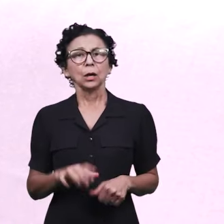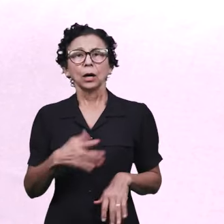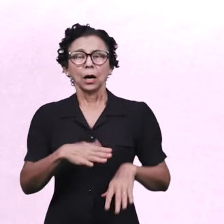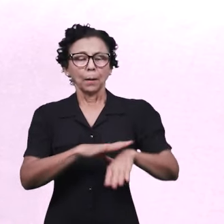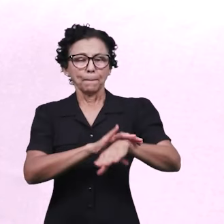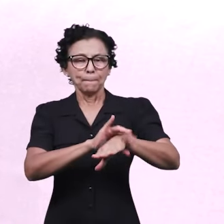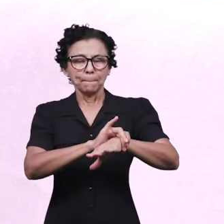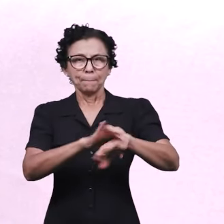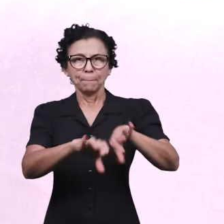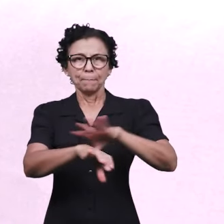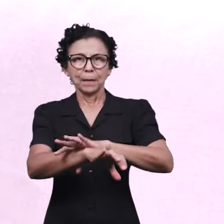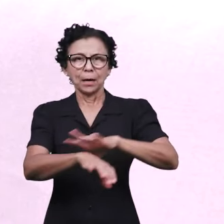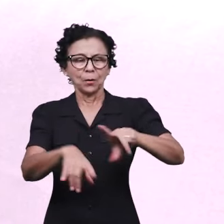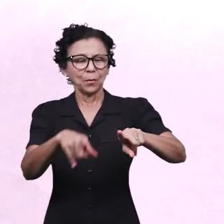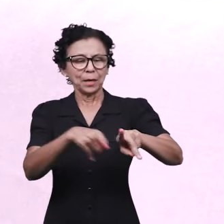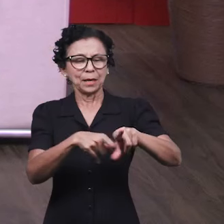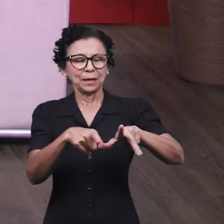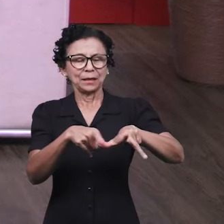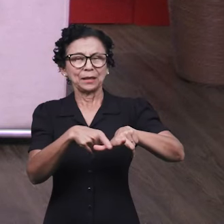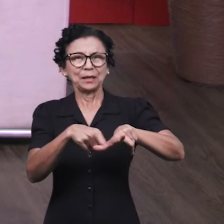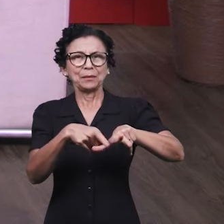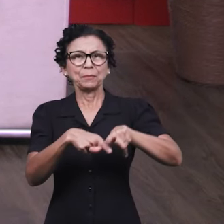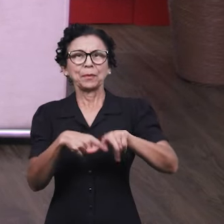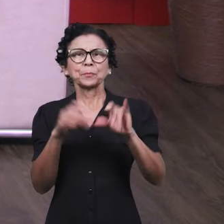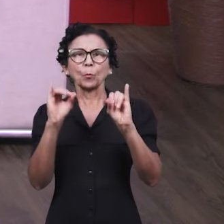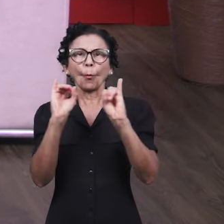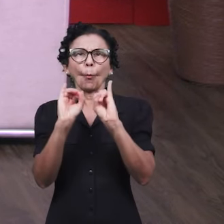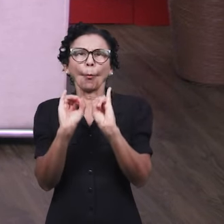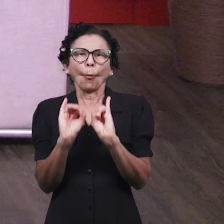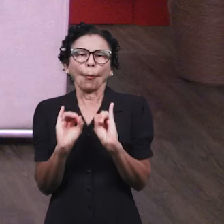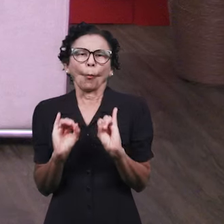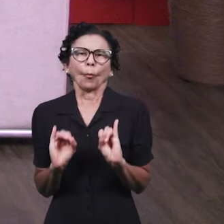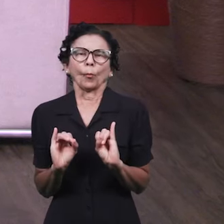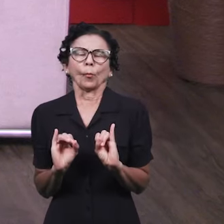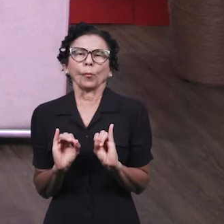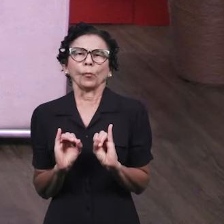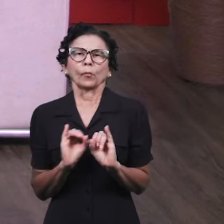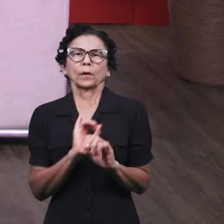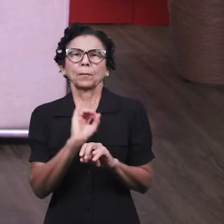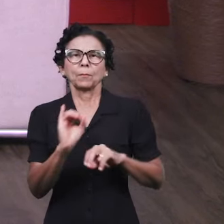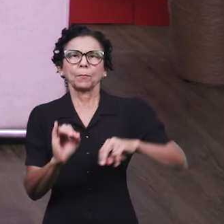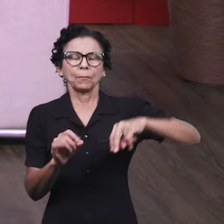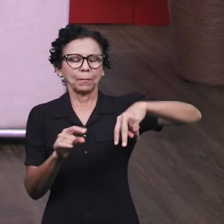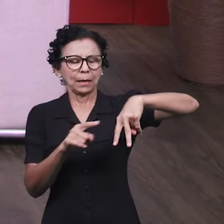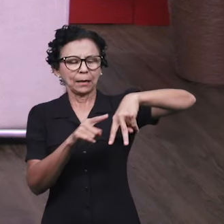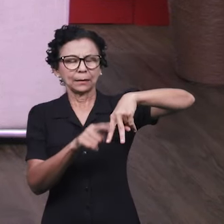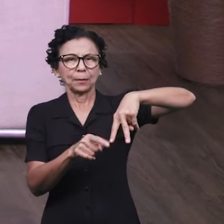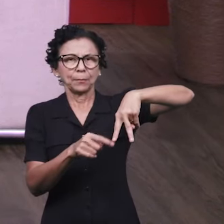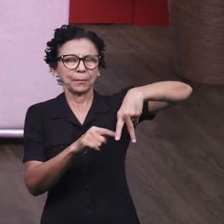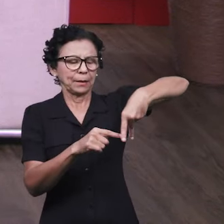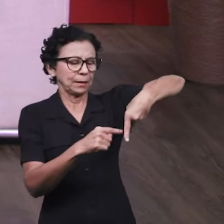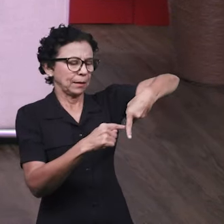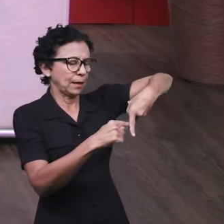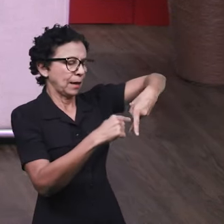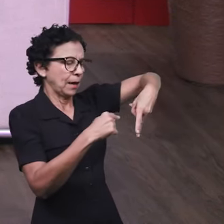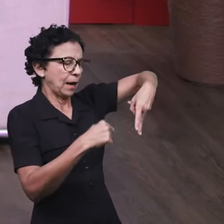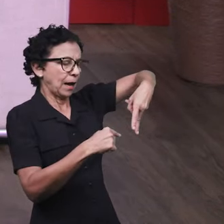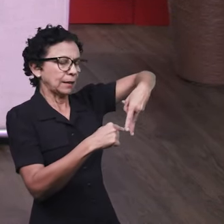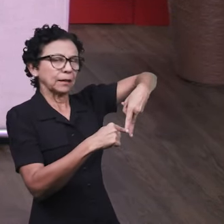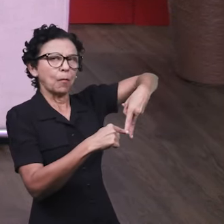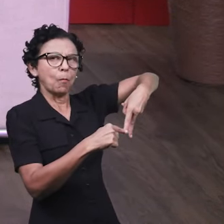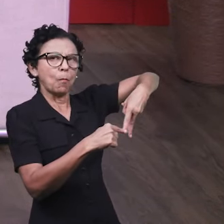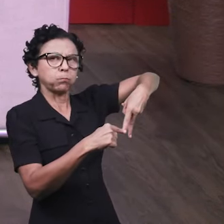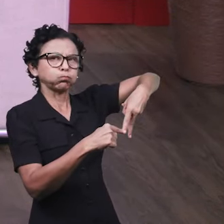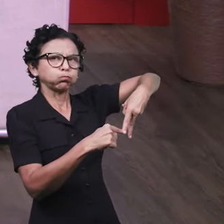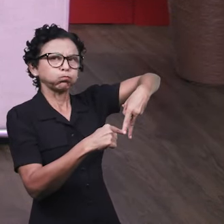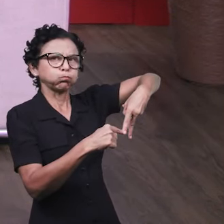lipedema eles são magros Então os pés ficam magros e a panturrilha mais gordinha mais enchada e a panturrilha mais grossa aí forma como se